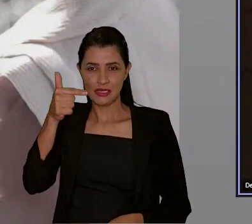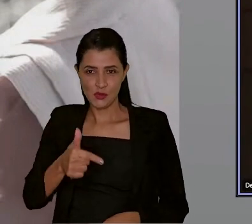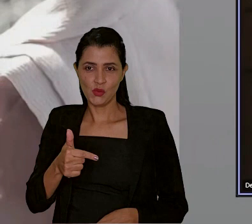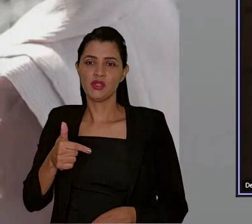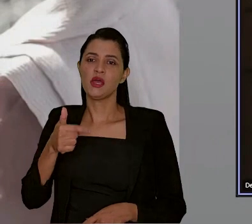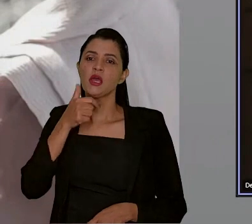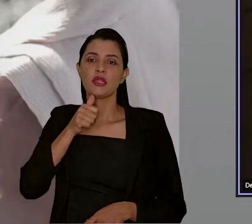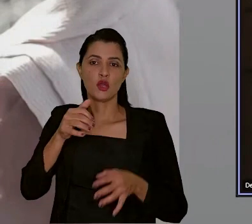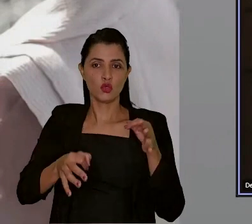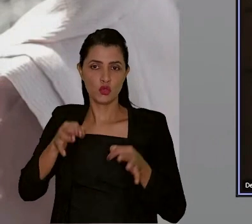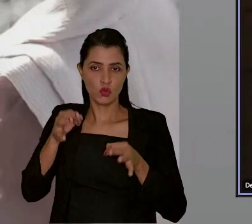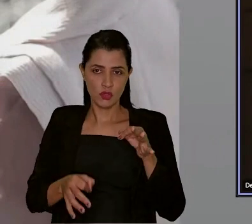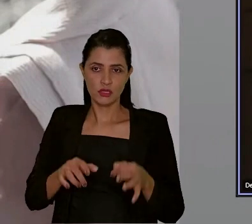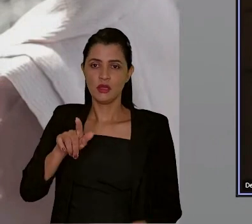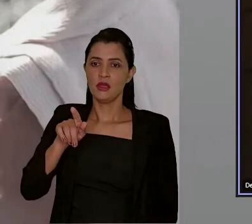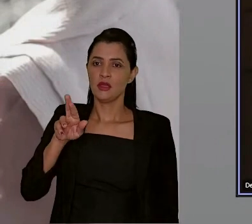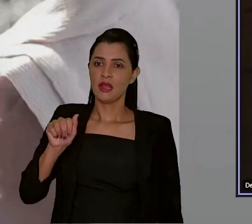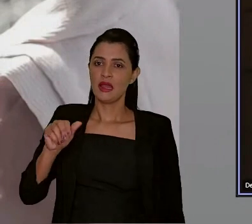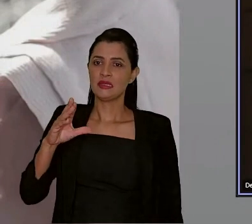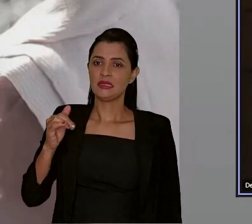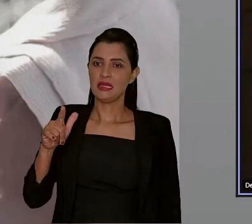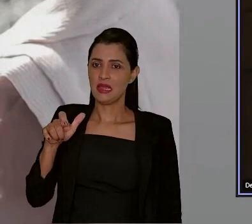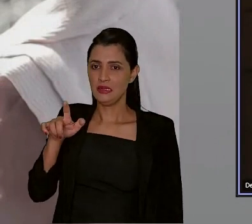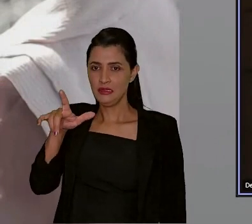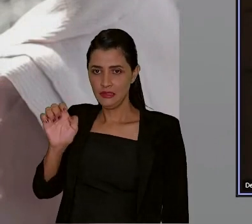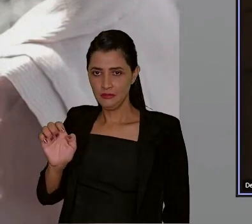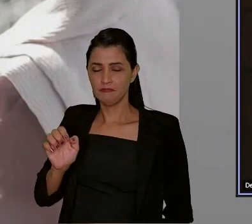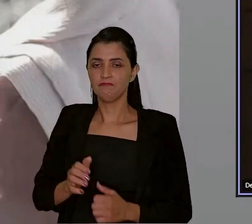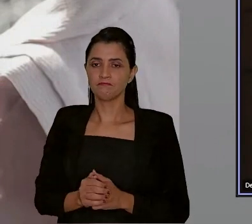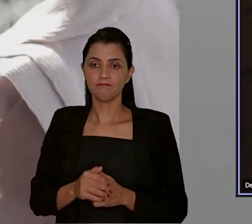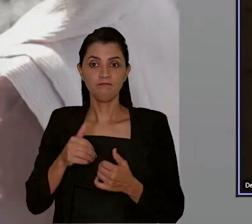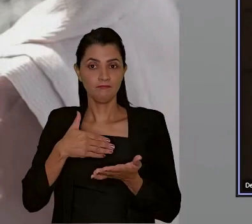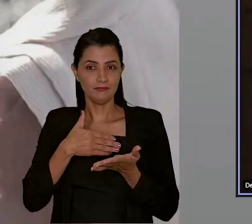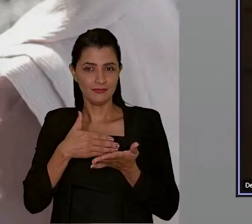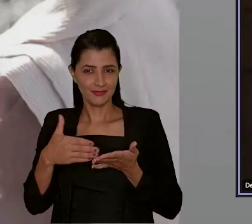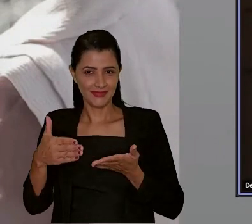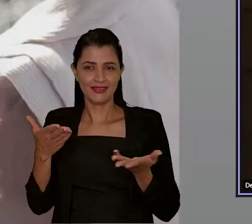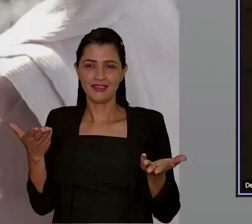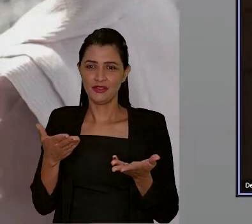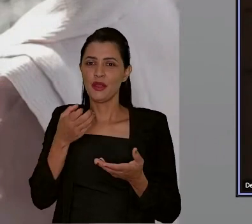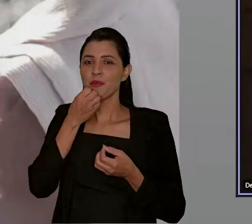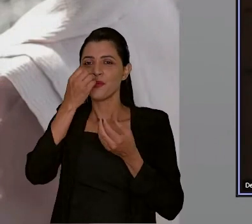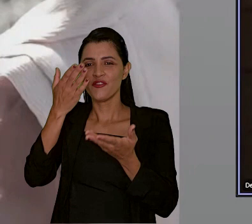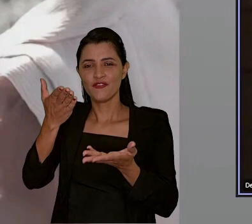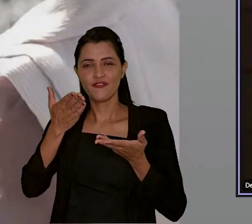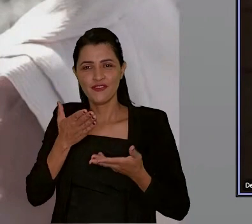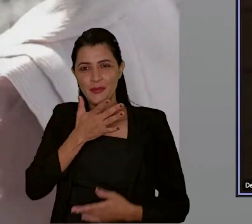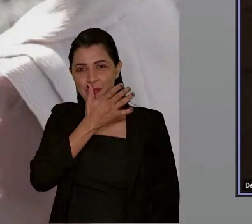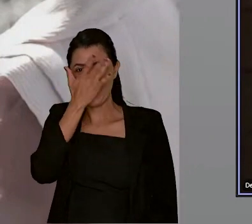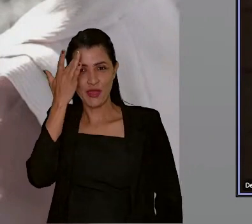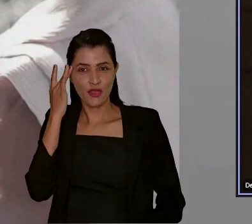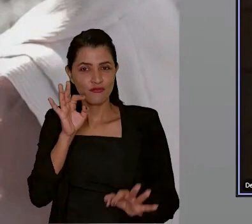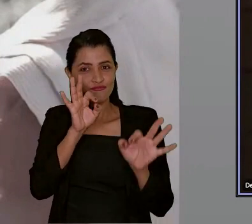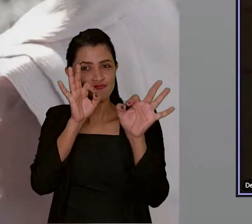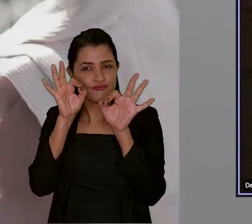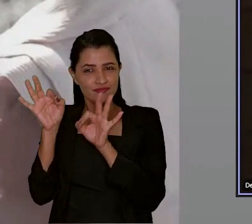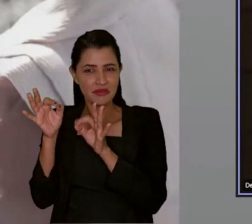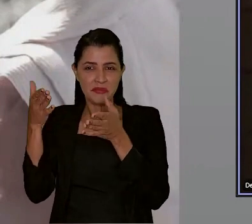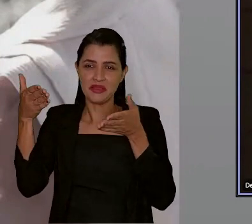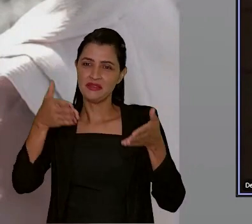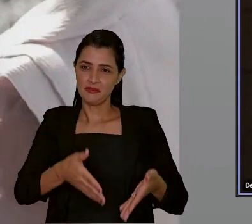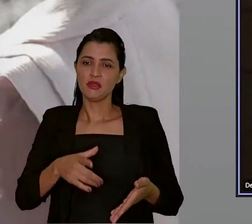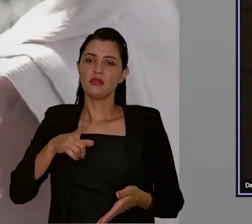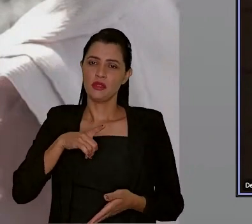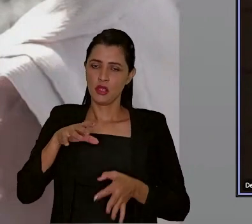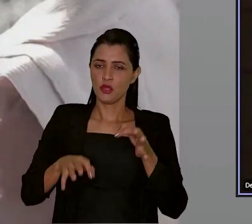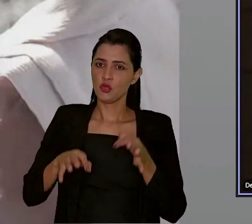Tagle. Então, vamos começar, então. Dou muito boas-vindas a todos que estão participando, a juízes